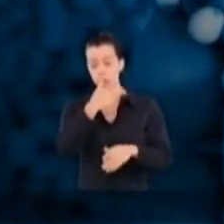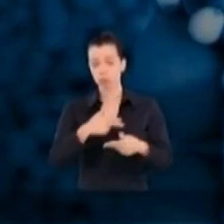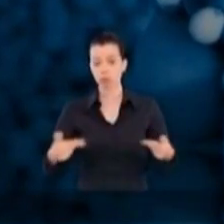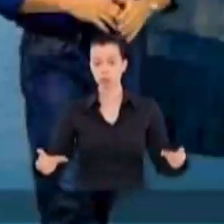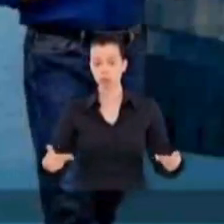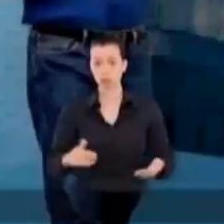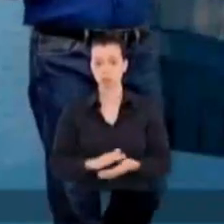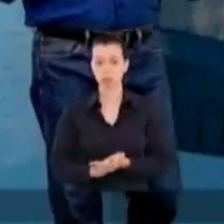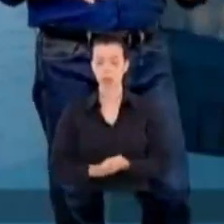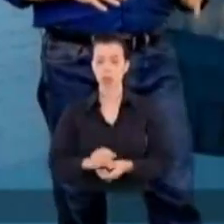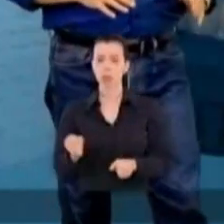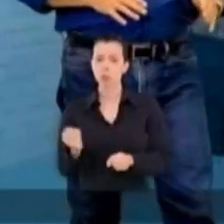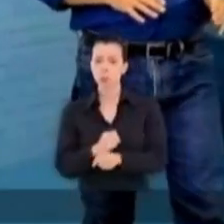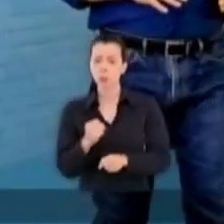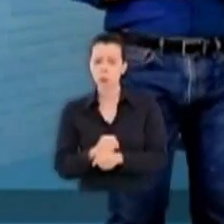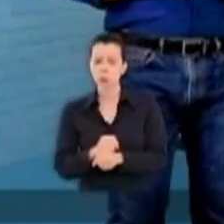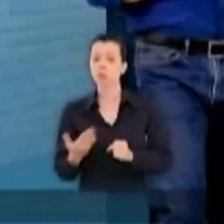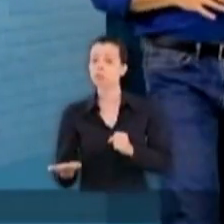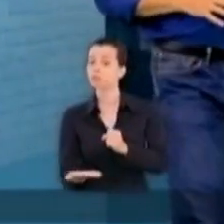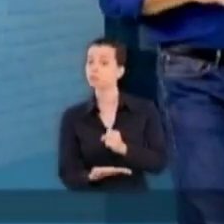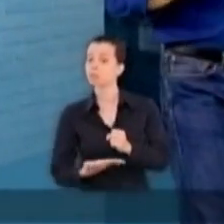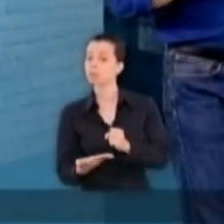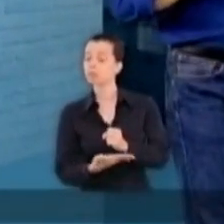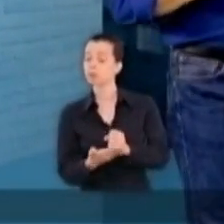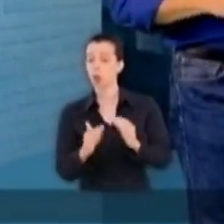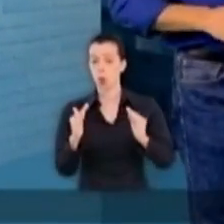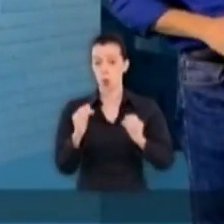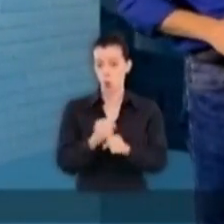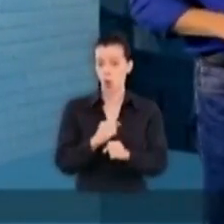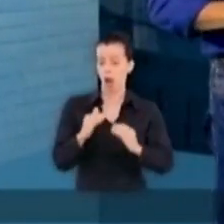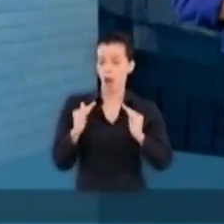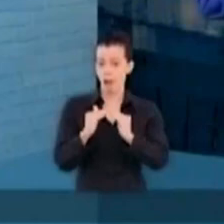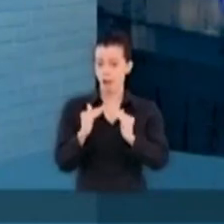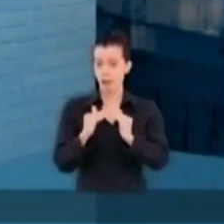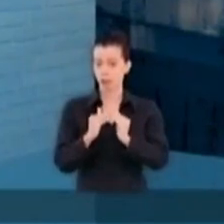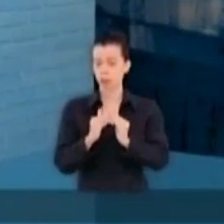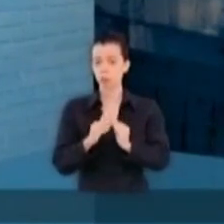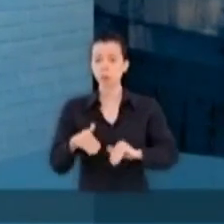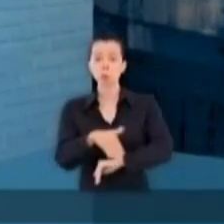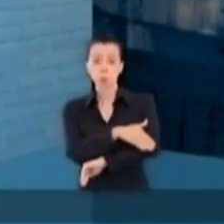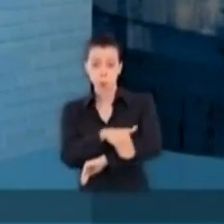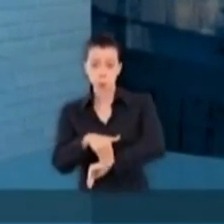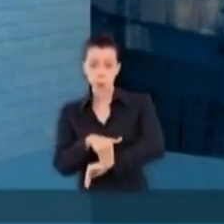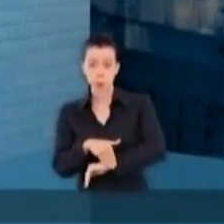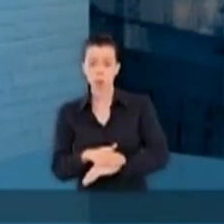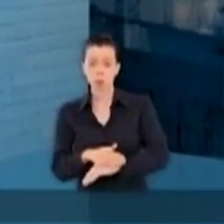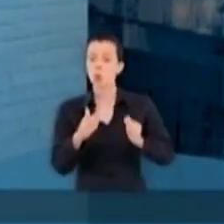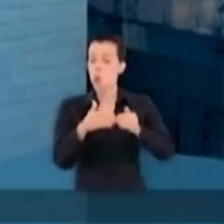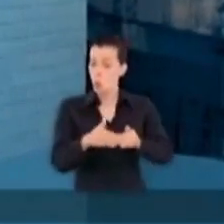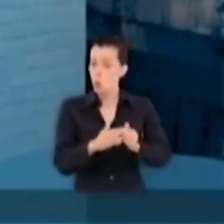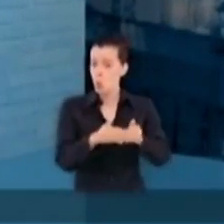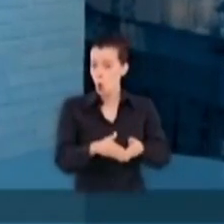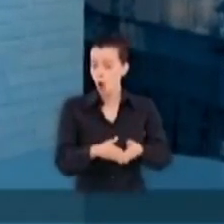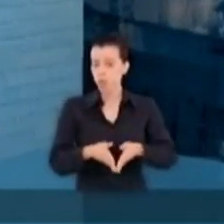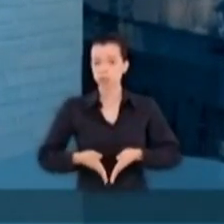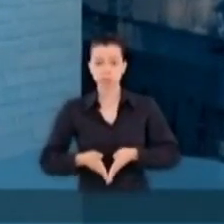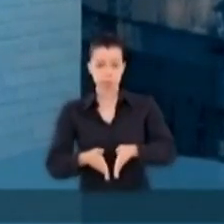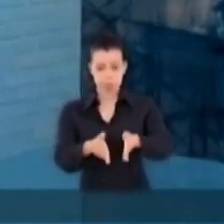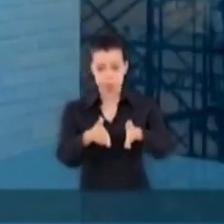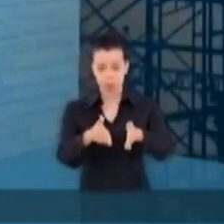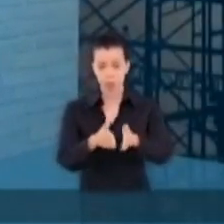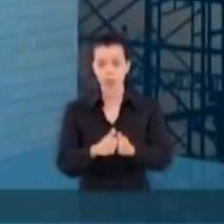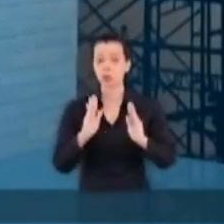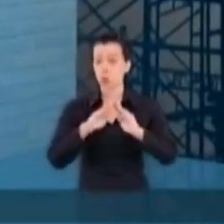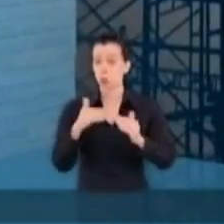produção de alimentos. A infraestrutura é o alicerce que vai construir moradias, rodovias, portos,